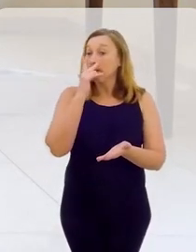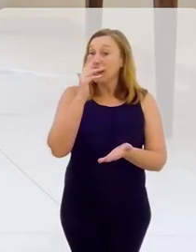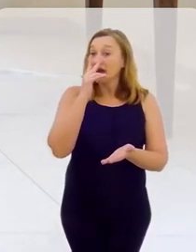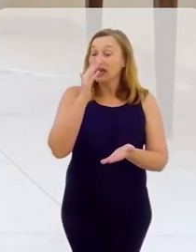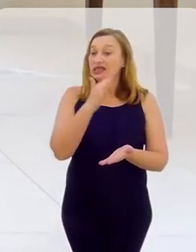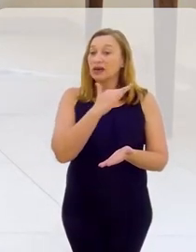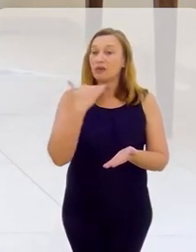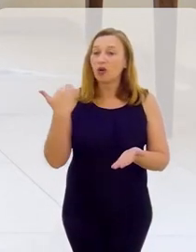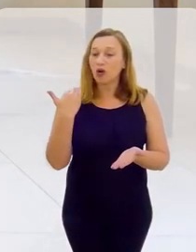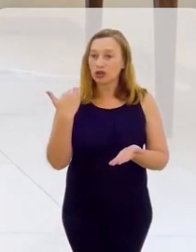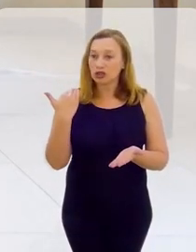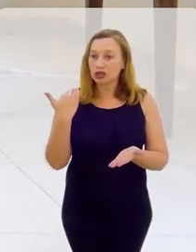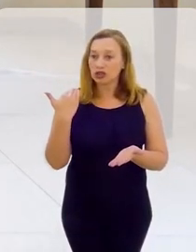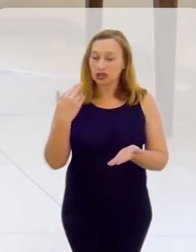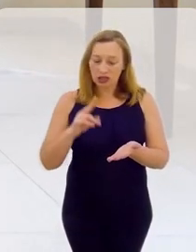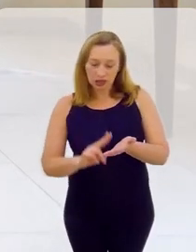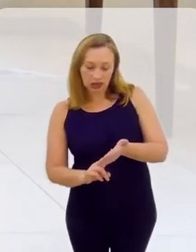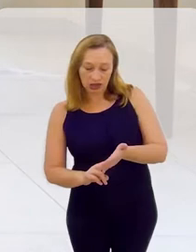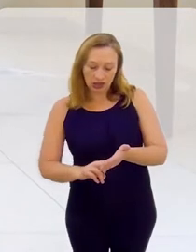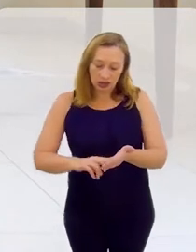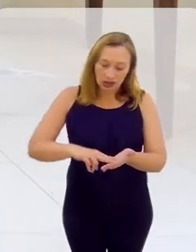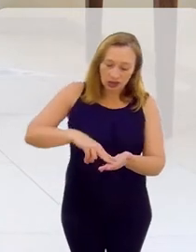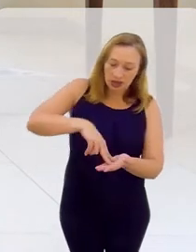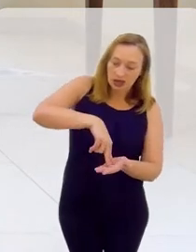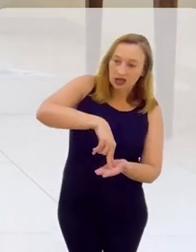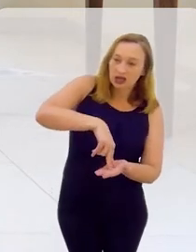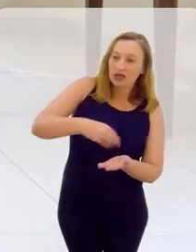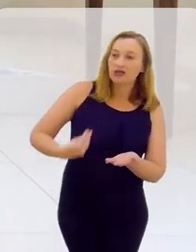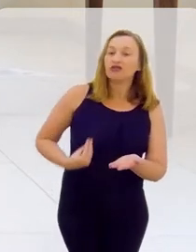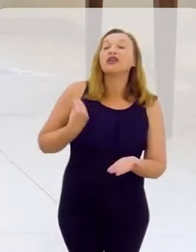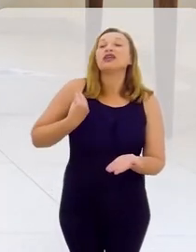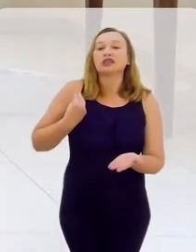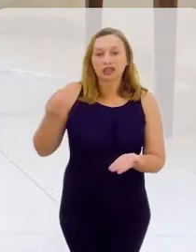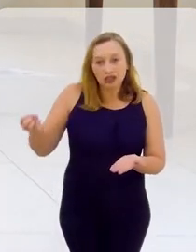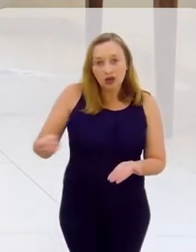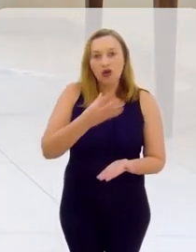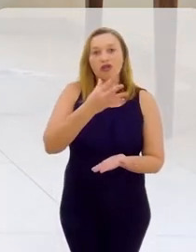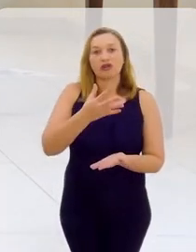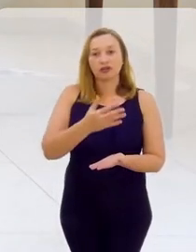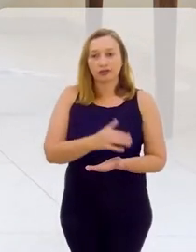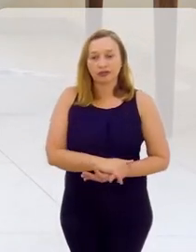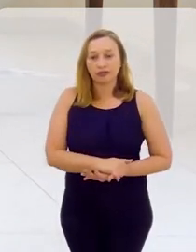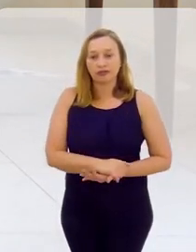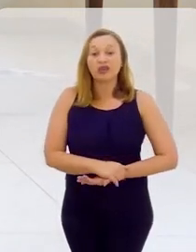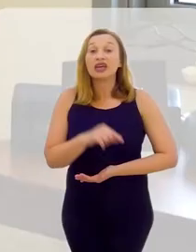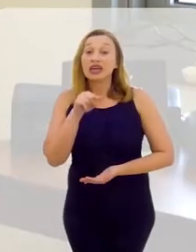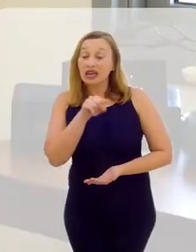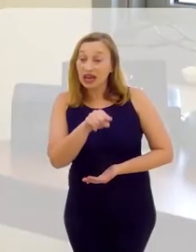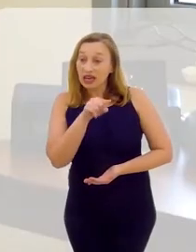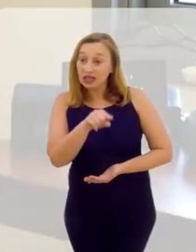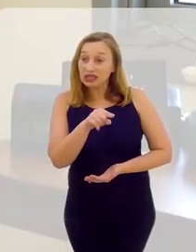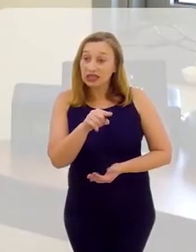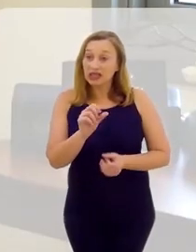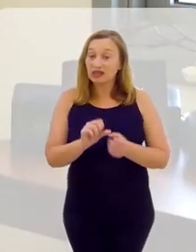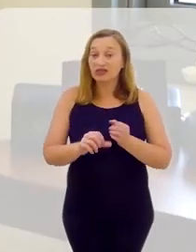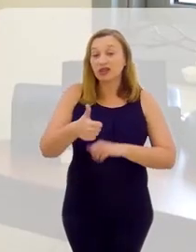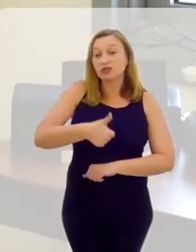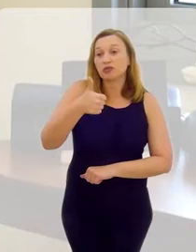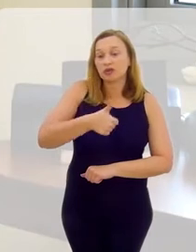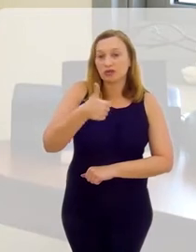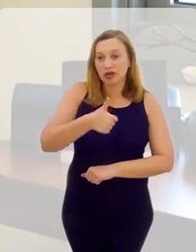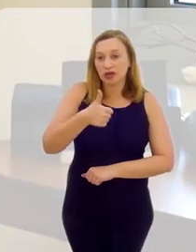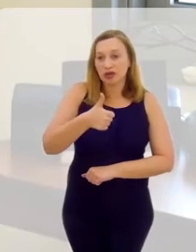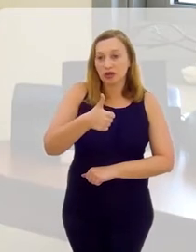da pessoa antiga, e depois ela é retirada das águas, simbolizando o renascimento de uma nova pessoa. E ali ela